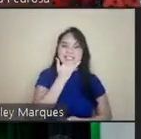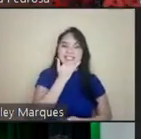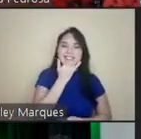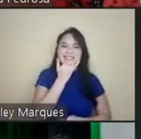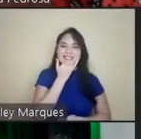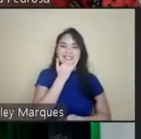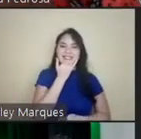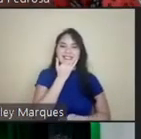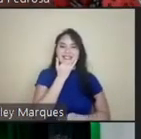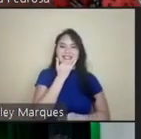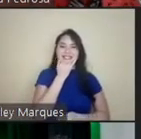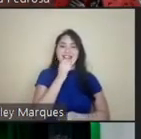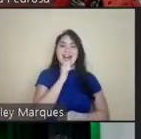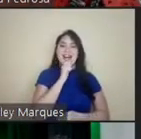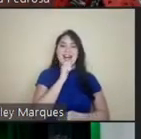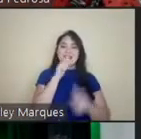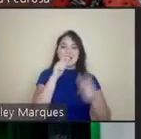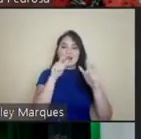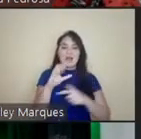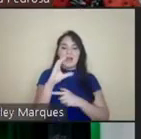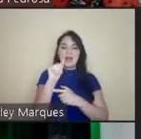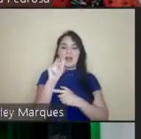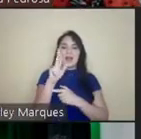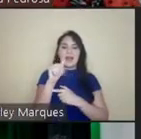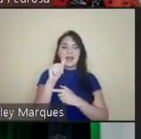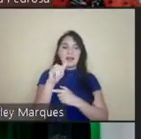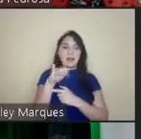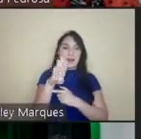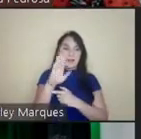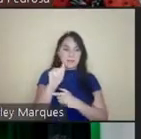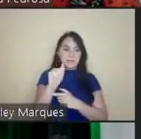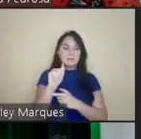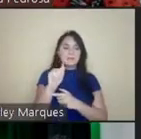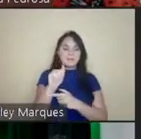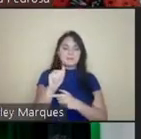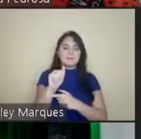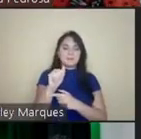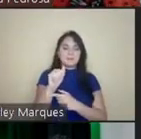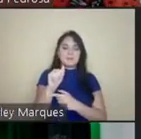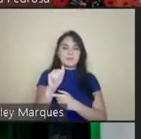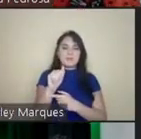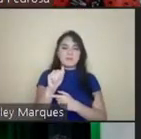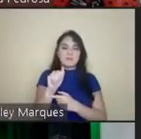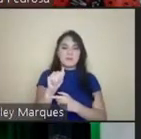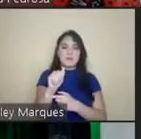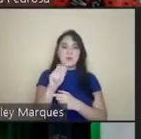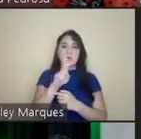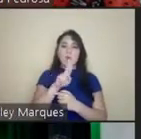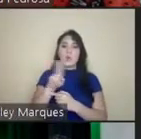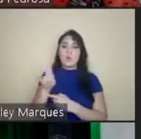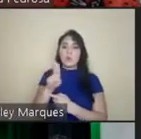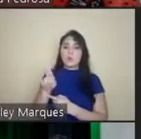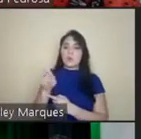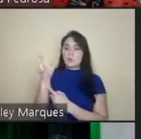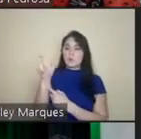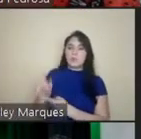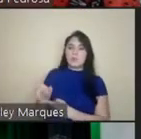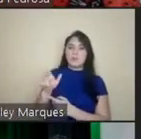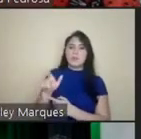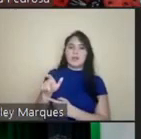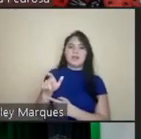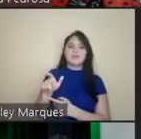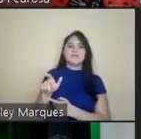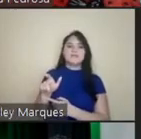Ele ainda está em Caraíva aqui. E aí, por estar em Caraíva, o nome do goleiro é Gigante, né, nessa época.